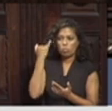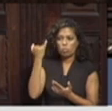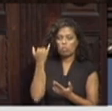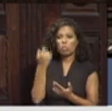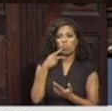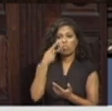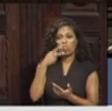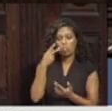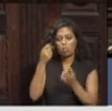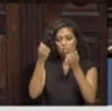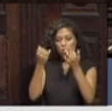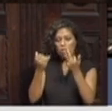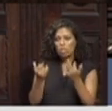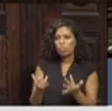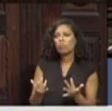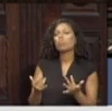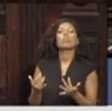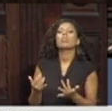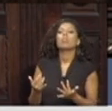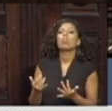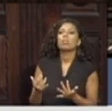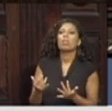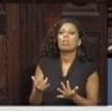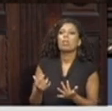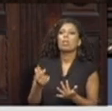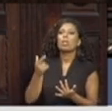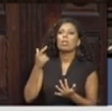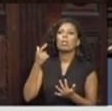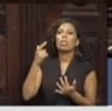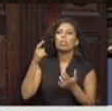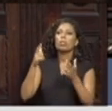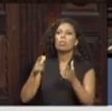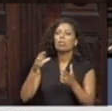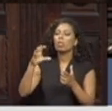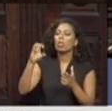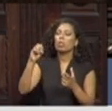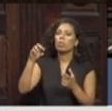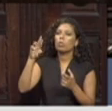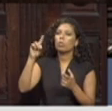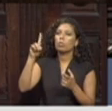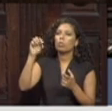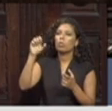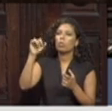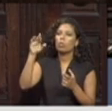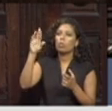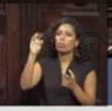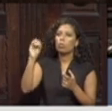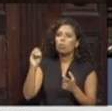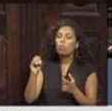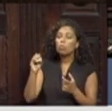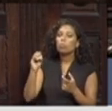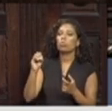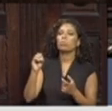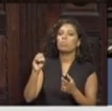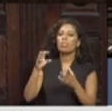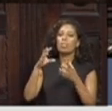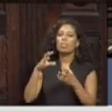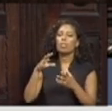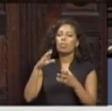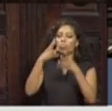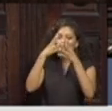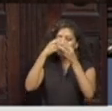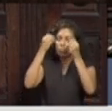recuso completamente, mas que parece que é o que a prefeitura ou a gestão atual do município de Cordeiro quer. O fato é que eu não